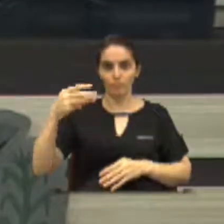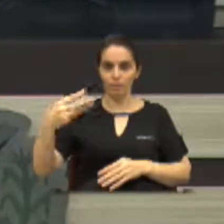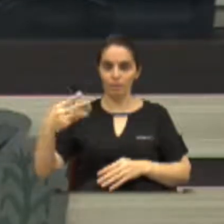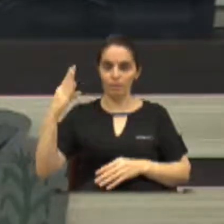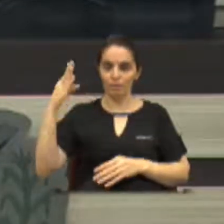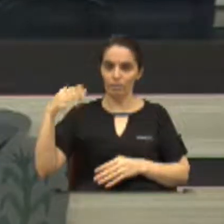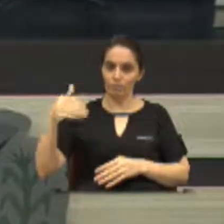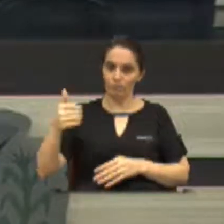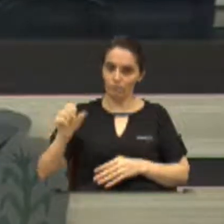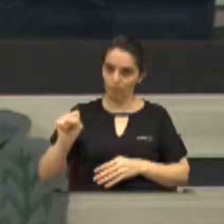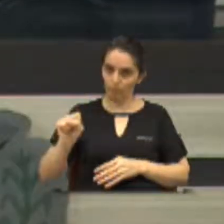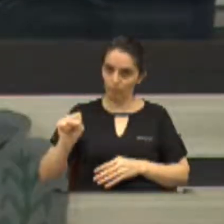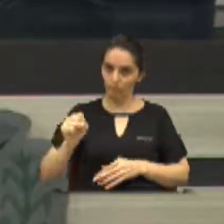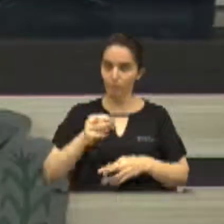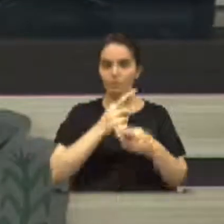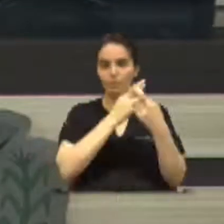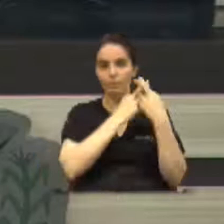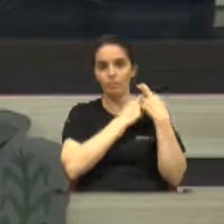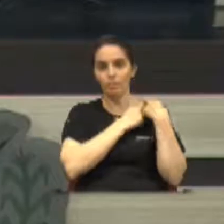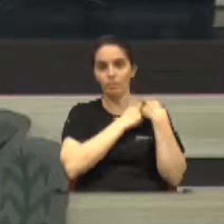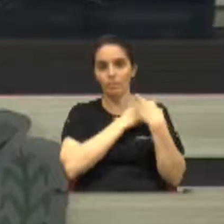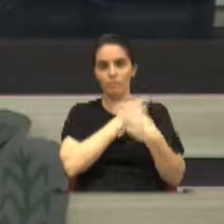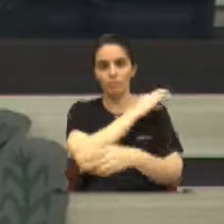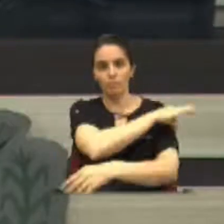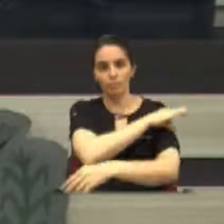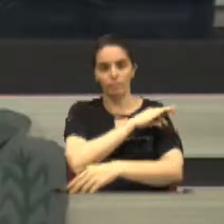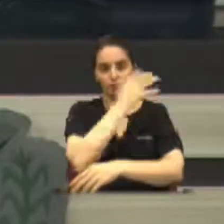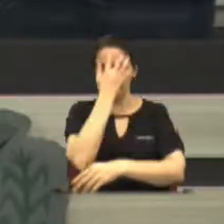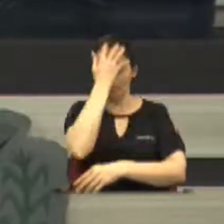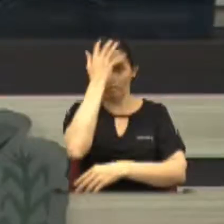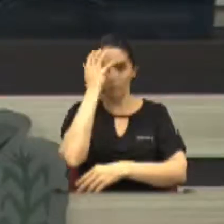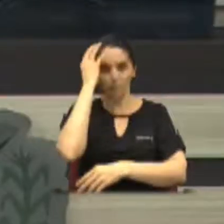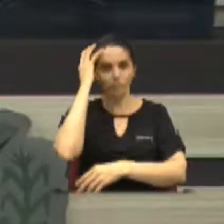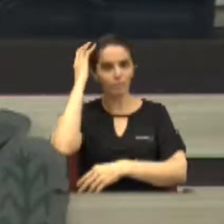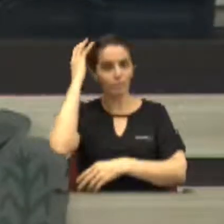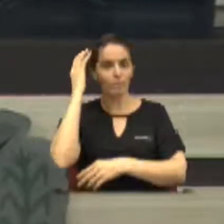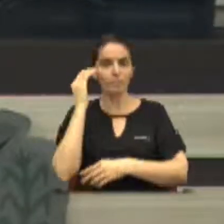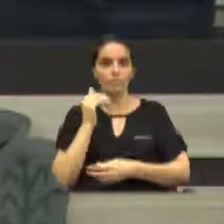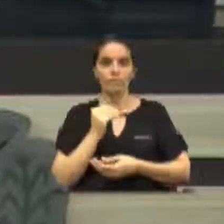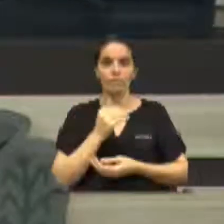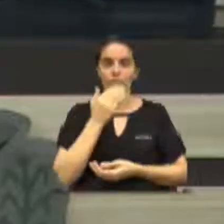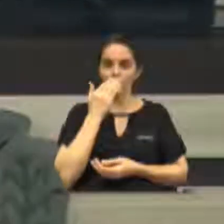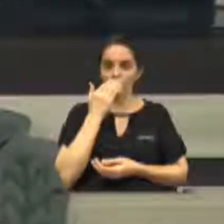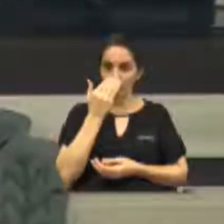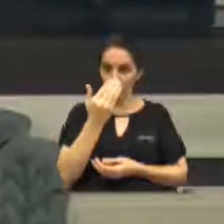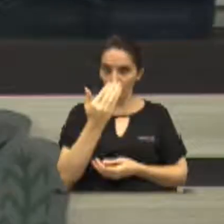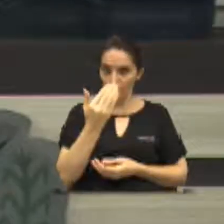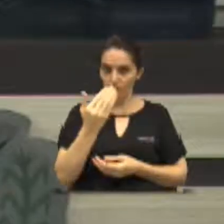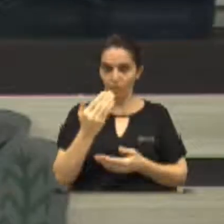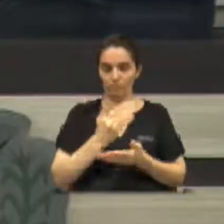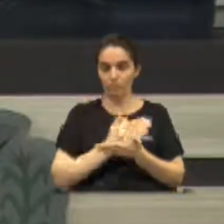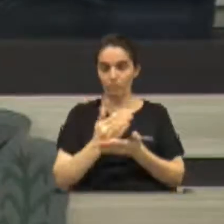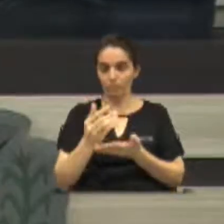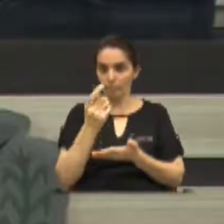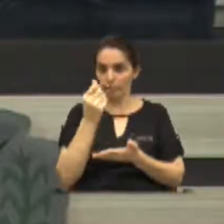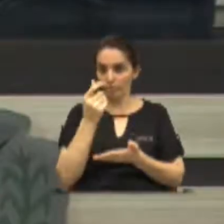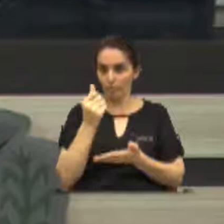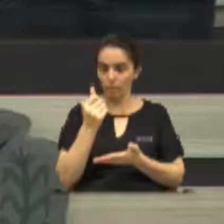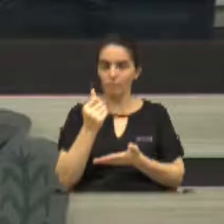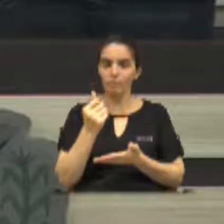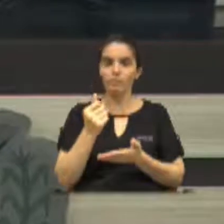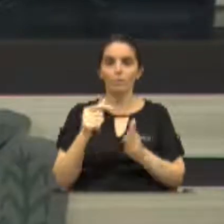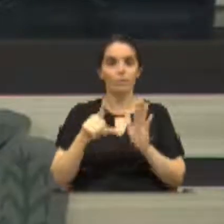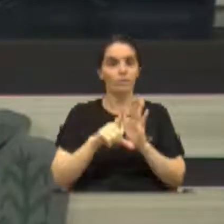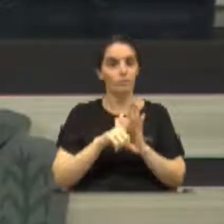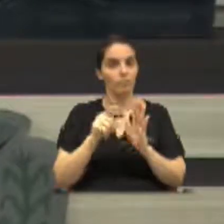53/2018, de autoria do prefeito municipal, senhor Mário Celso Botion, que ele solicita a abertura de dotação orçamentária na Lei